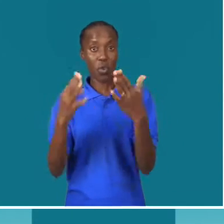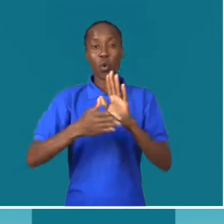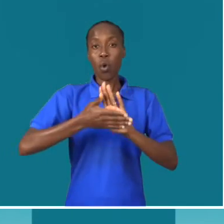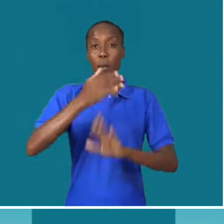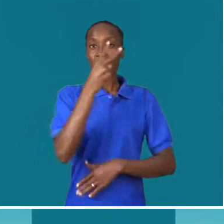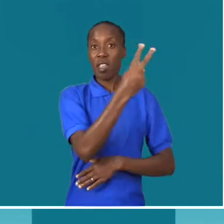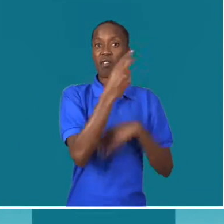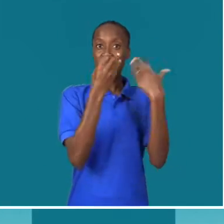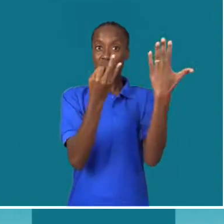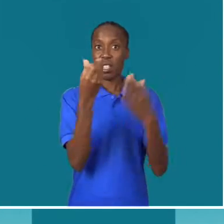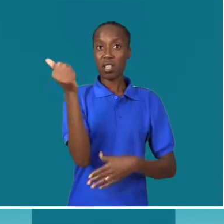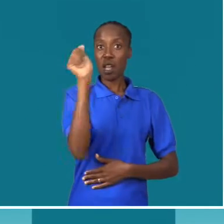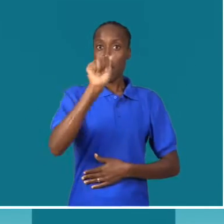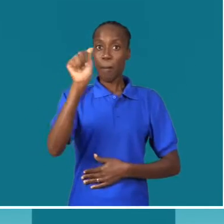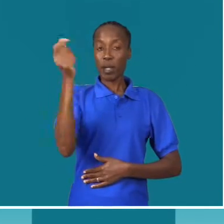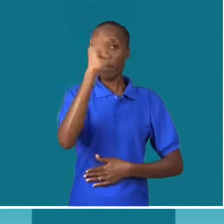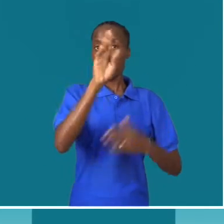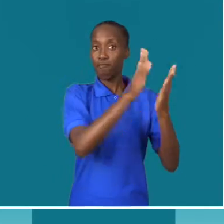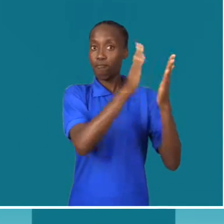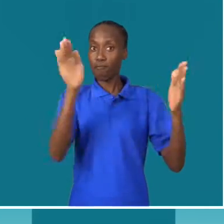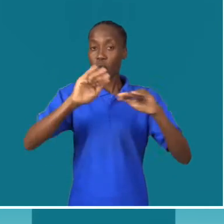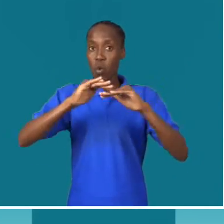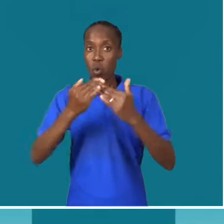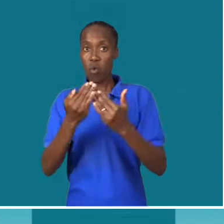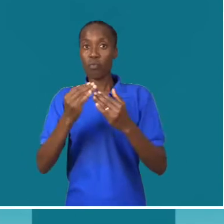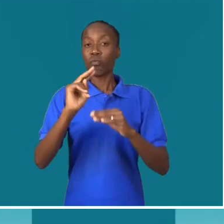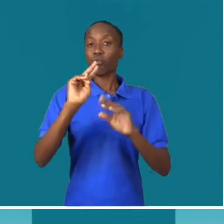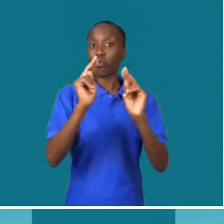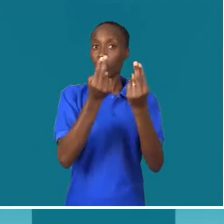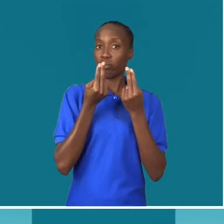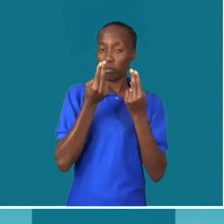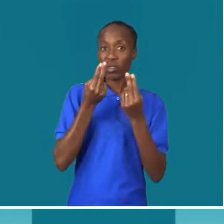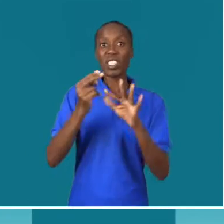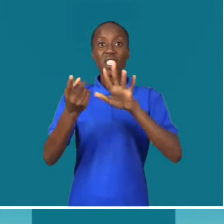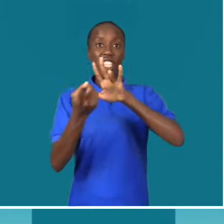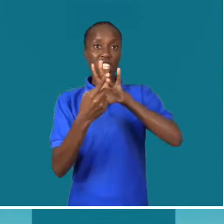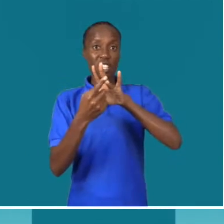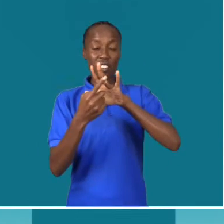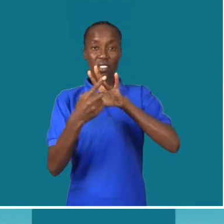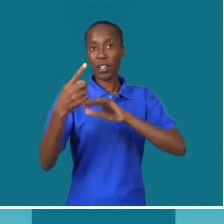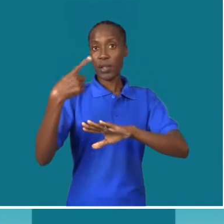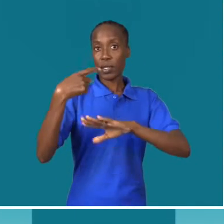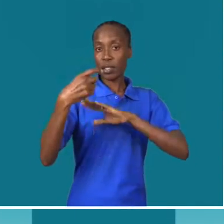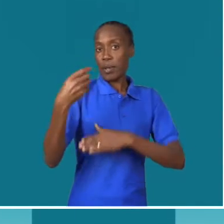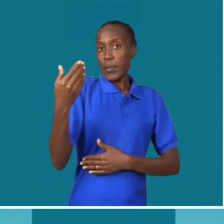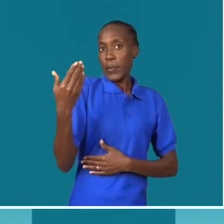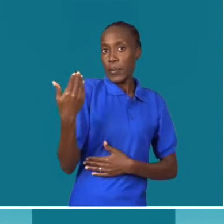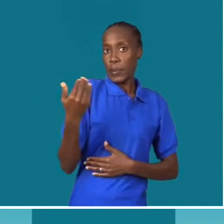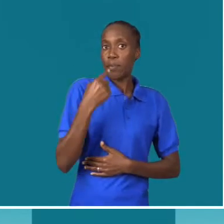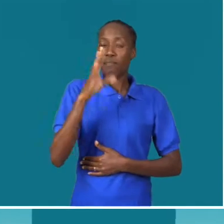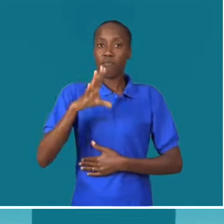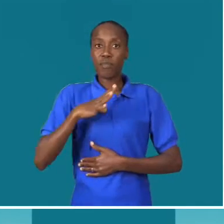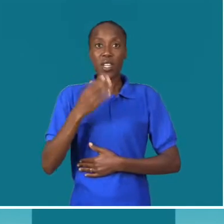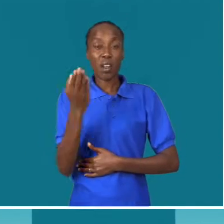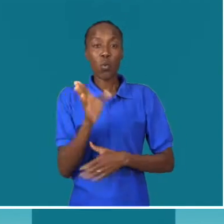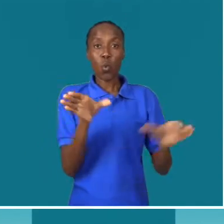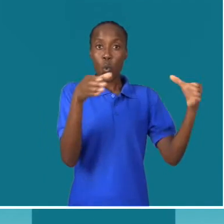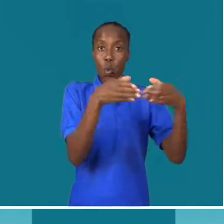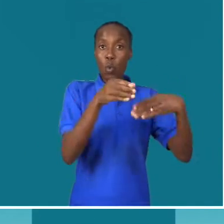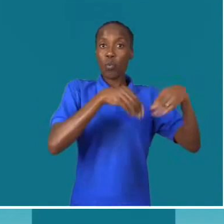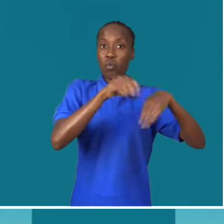de este mês. A nova data foi fixada na passada quinta-feira em Maputo pela Liga Moçambicana de Futebol.